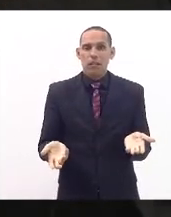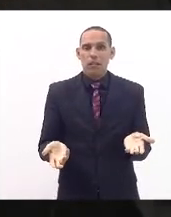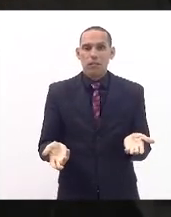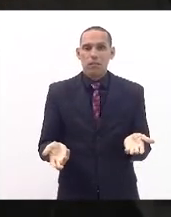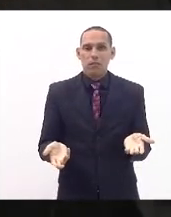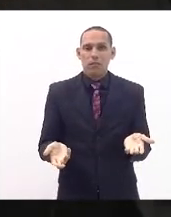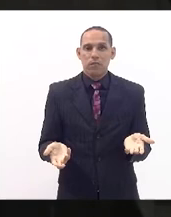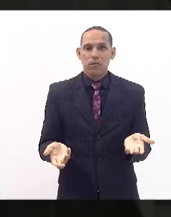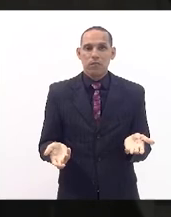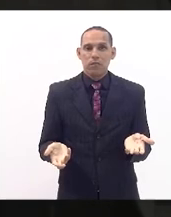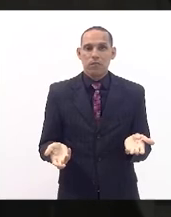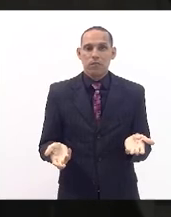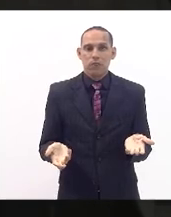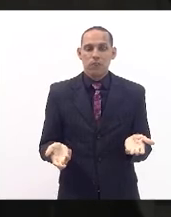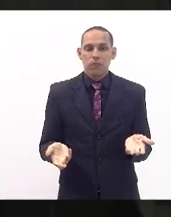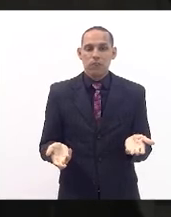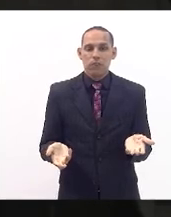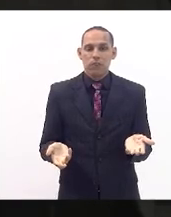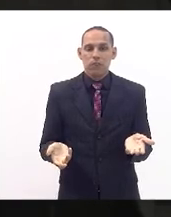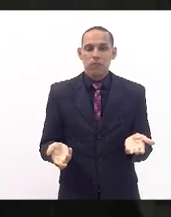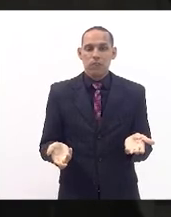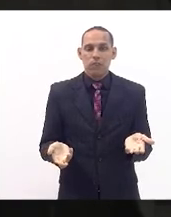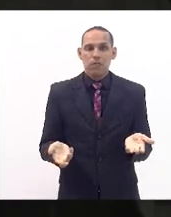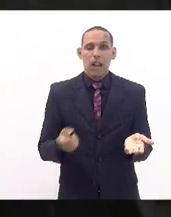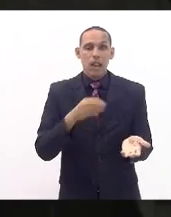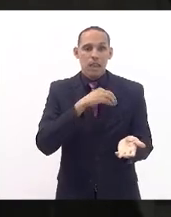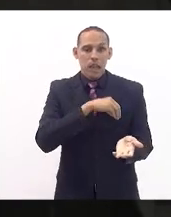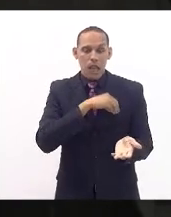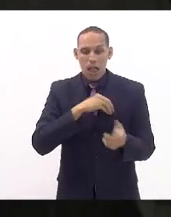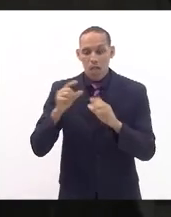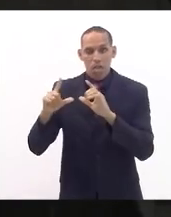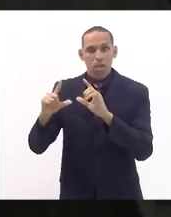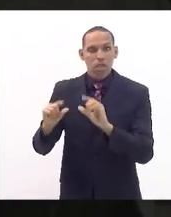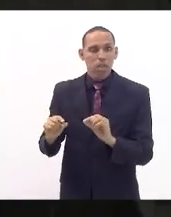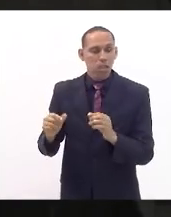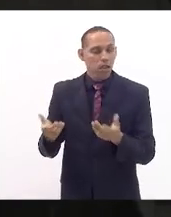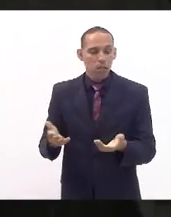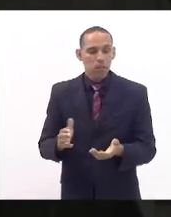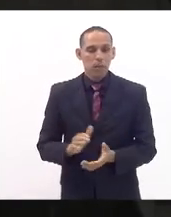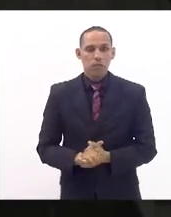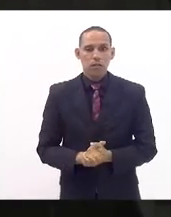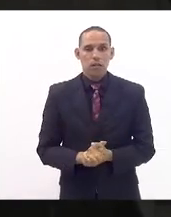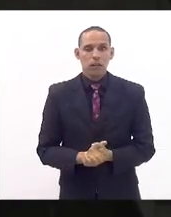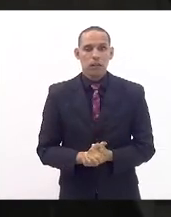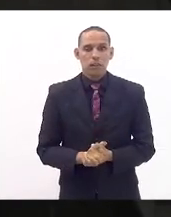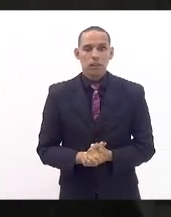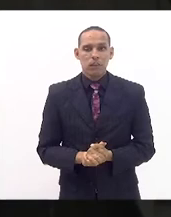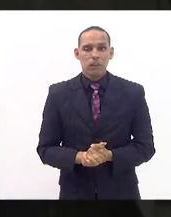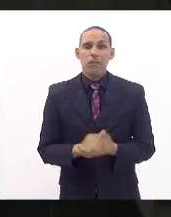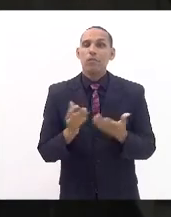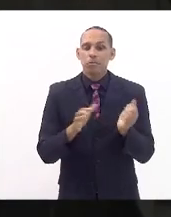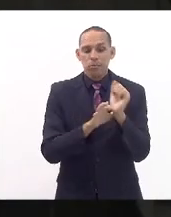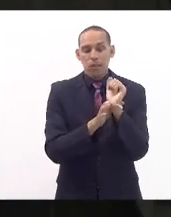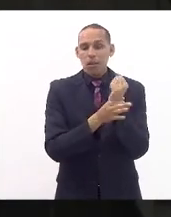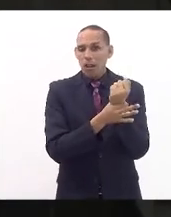têm reduções de salário e gera uma insegurança imensa nessa